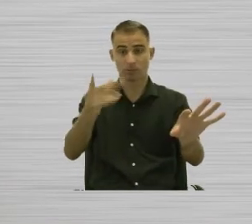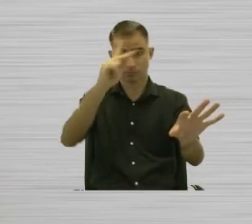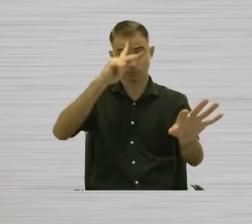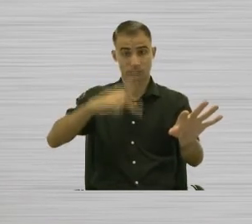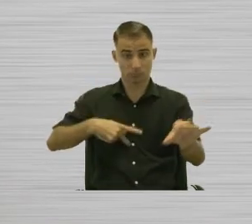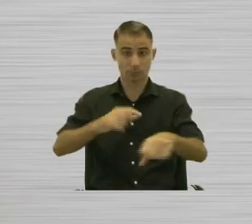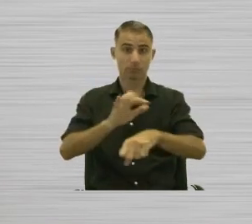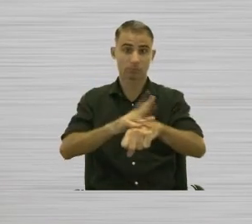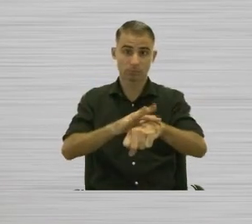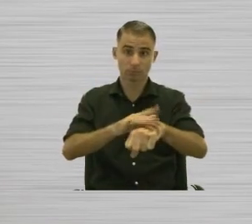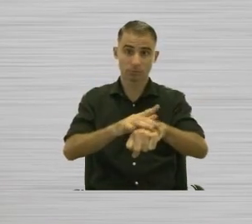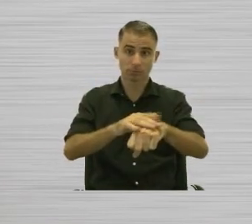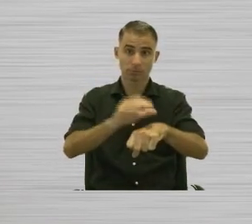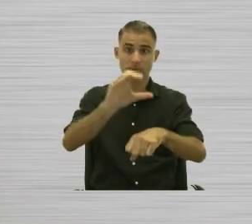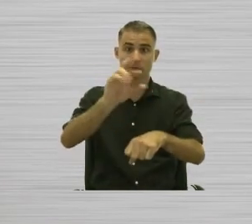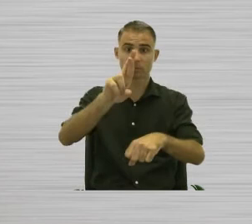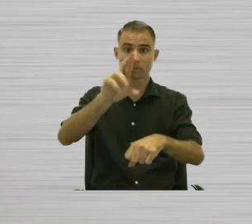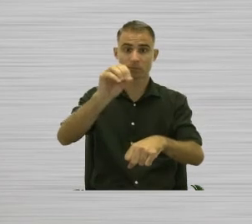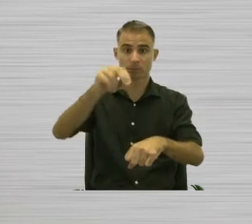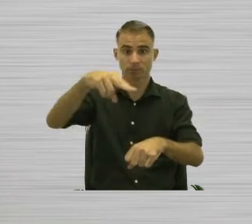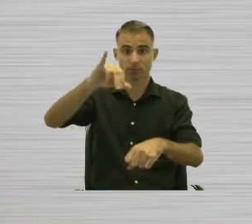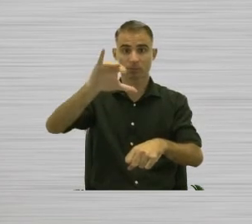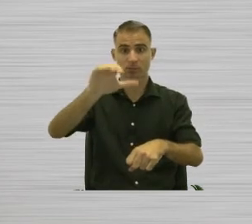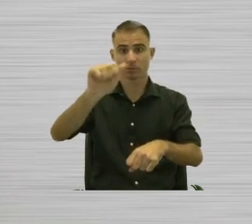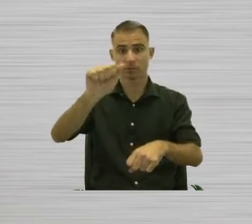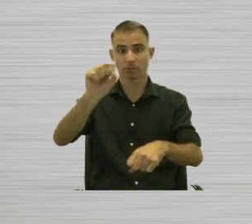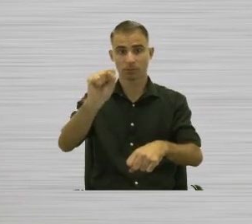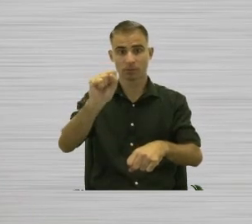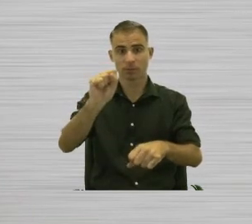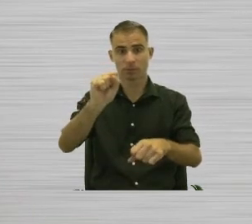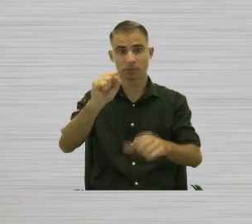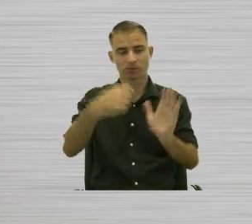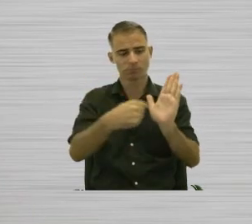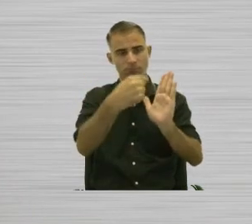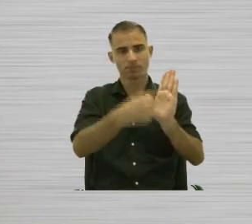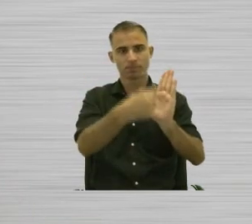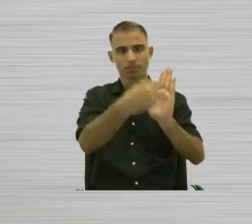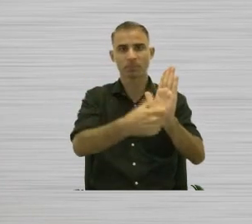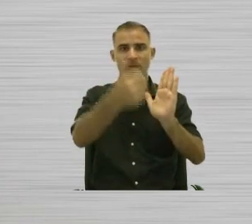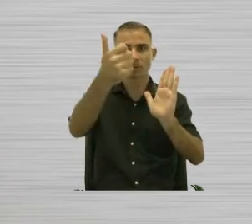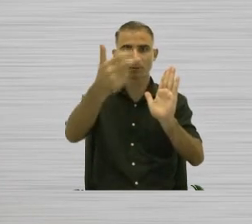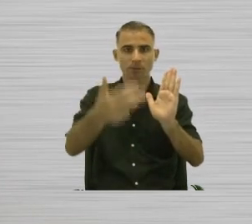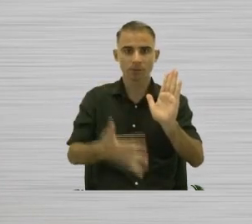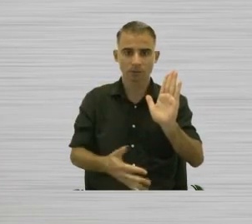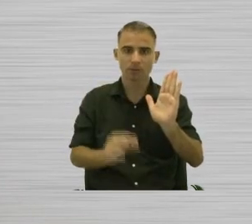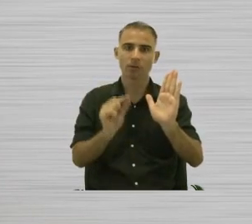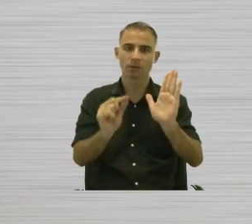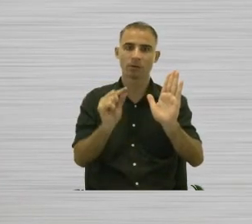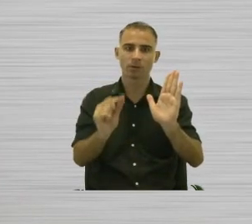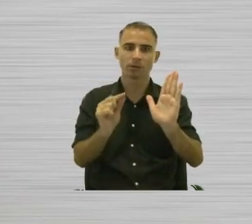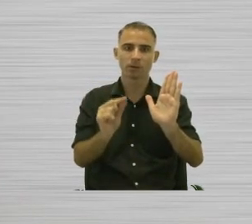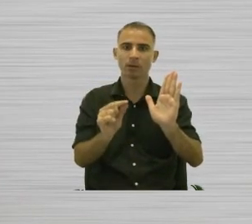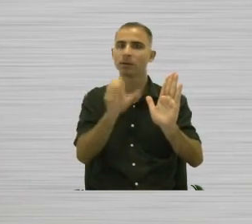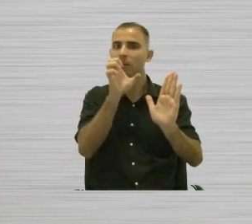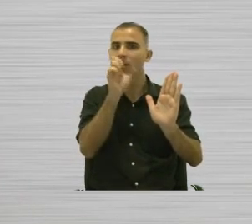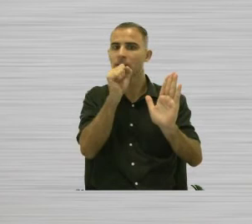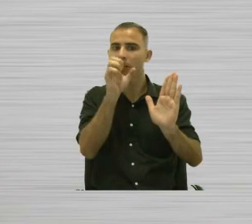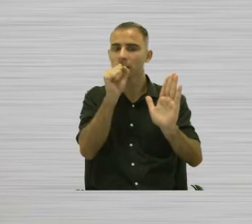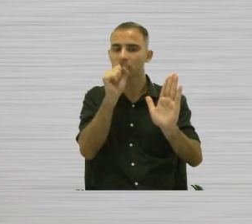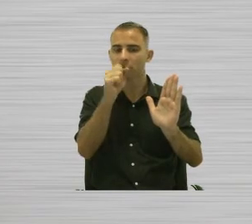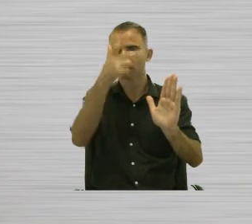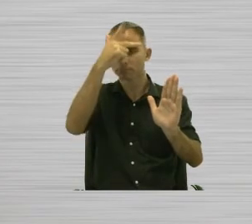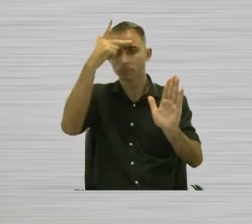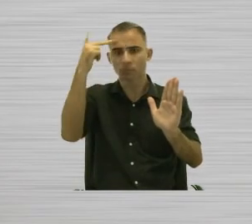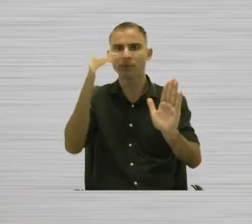crônicas. A gente percebe, esse gráfico tem o número de pacientes que foram a óbitos residentes de Hortolândia. E quais